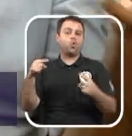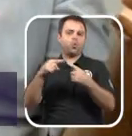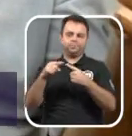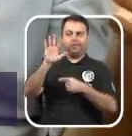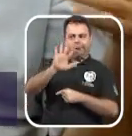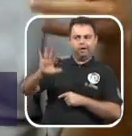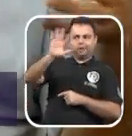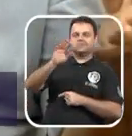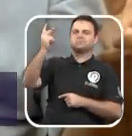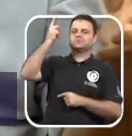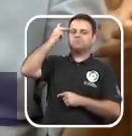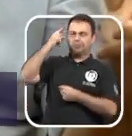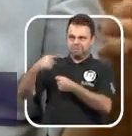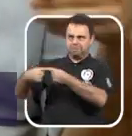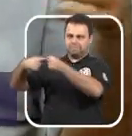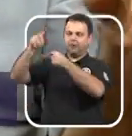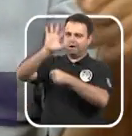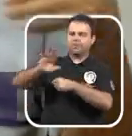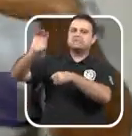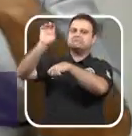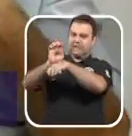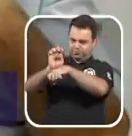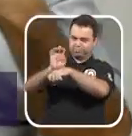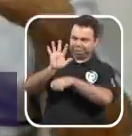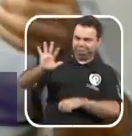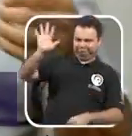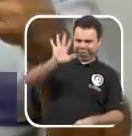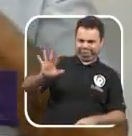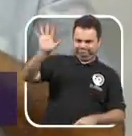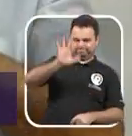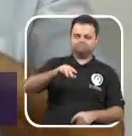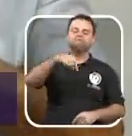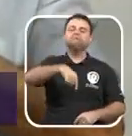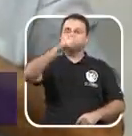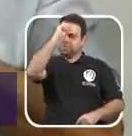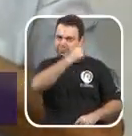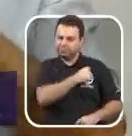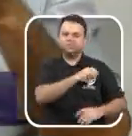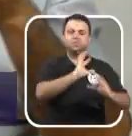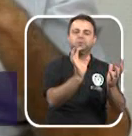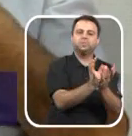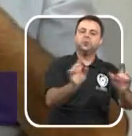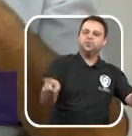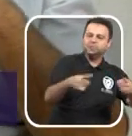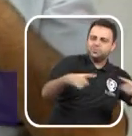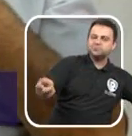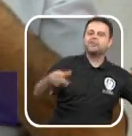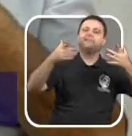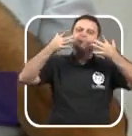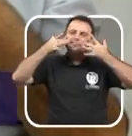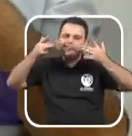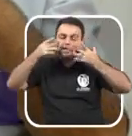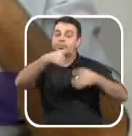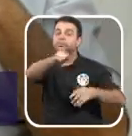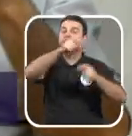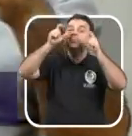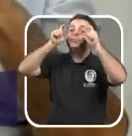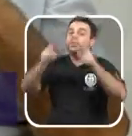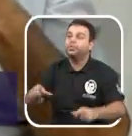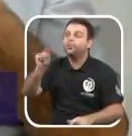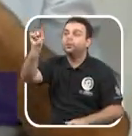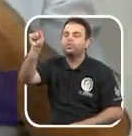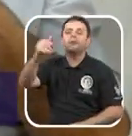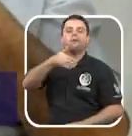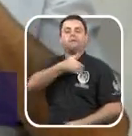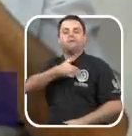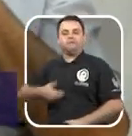que segura a onda de muitos grupos aqui de música, de teatro especialmente, são esses prêmios estaduais, né? Então, acaba